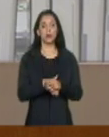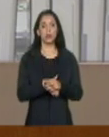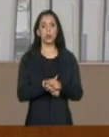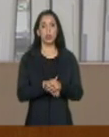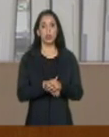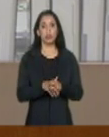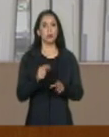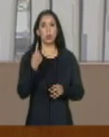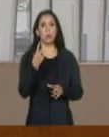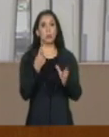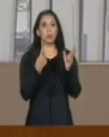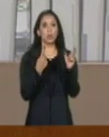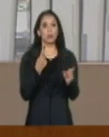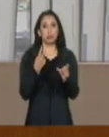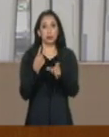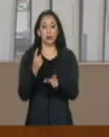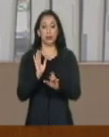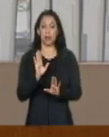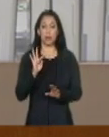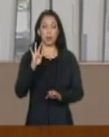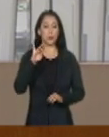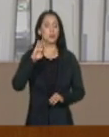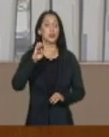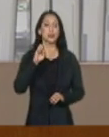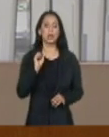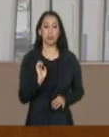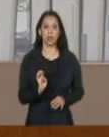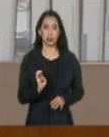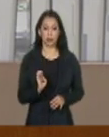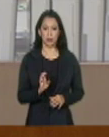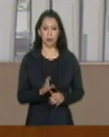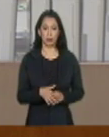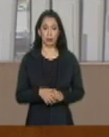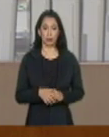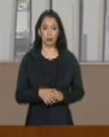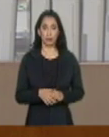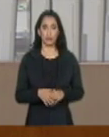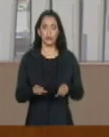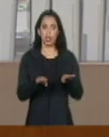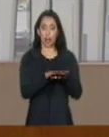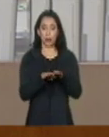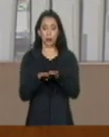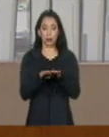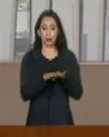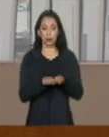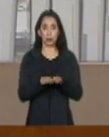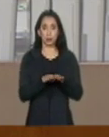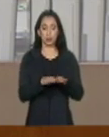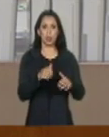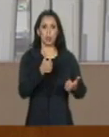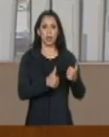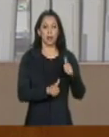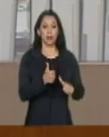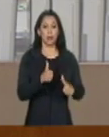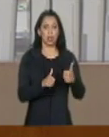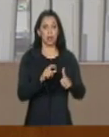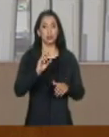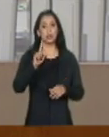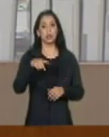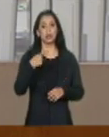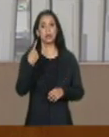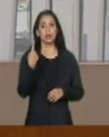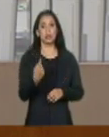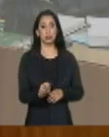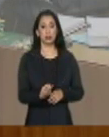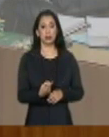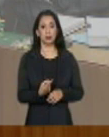fatos, é uma tese. A compatibilidade é uma análise abstrata, que depois...